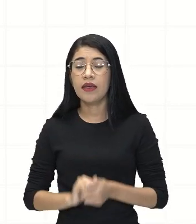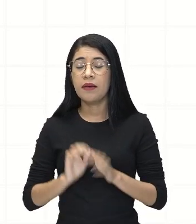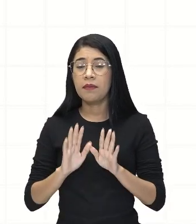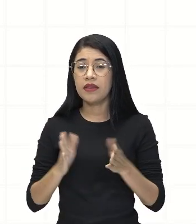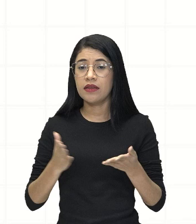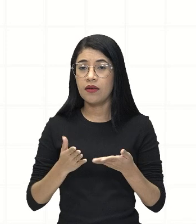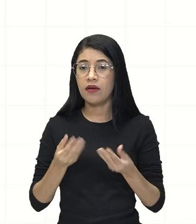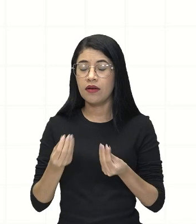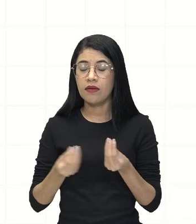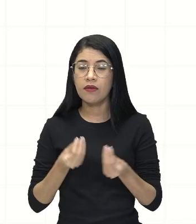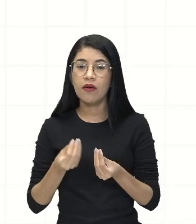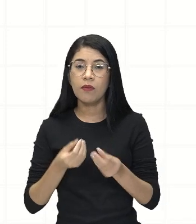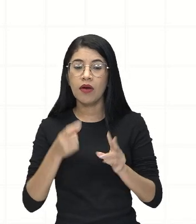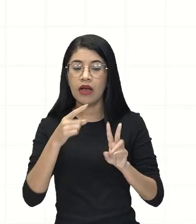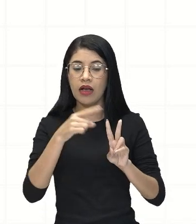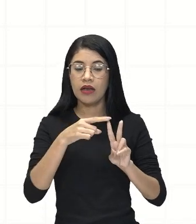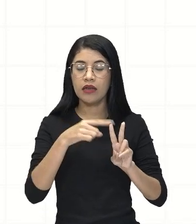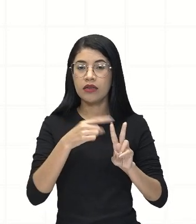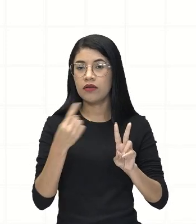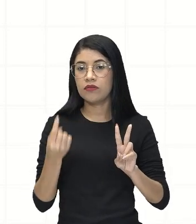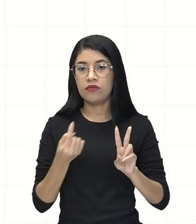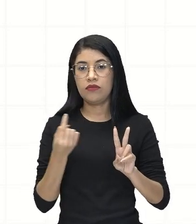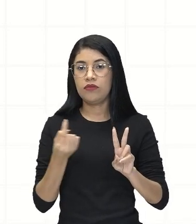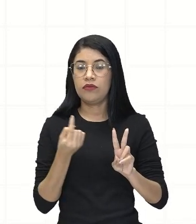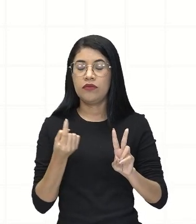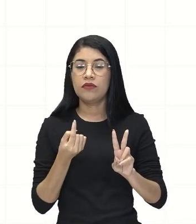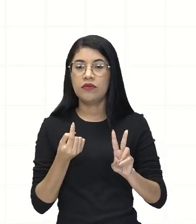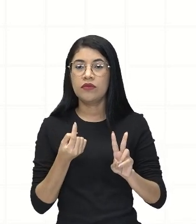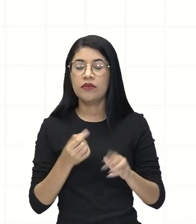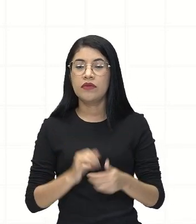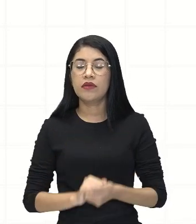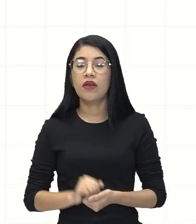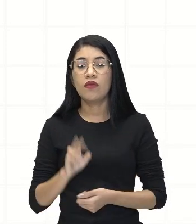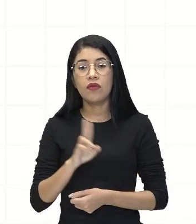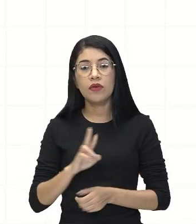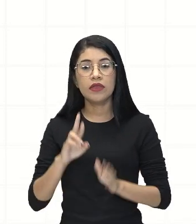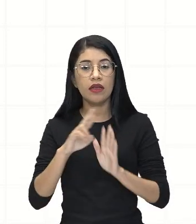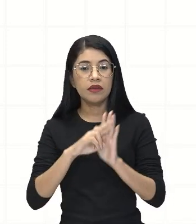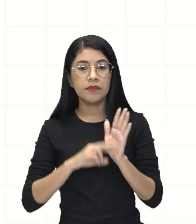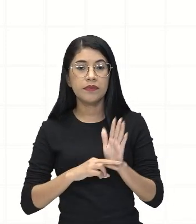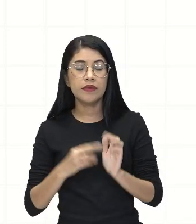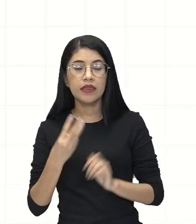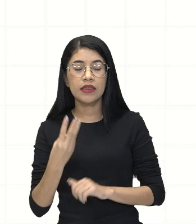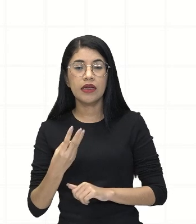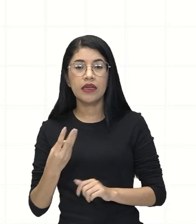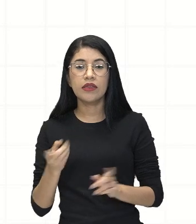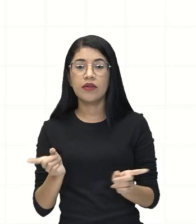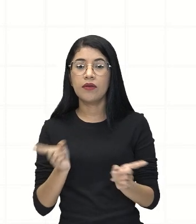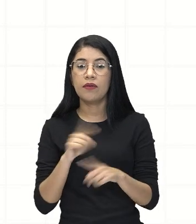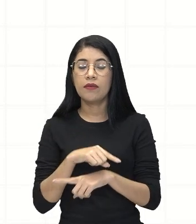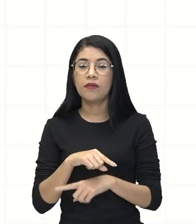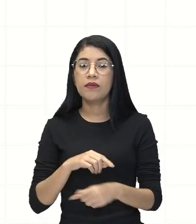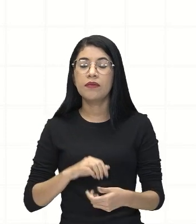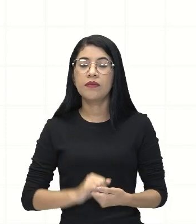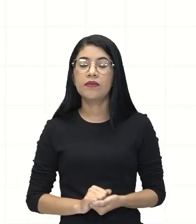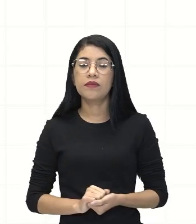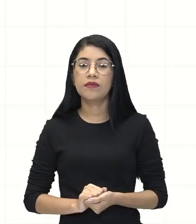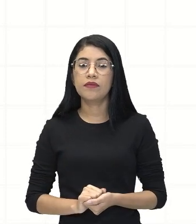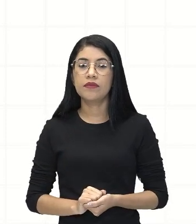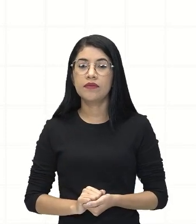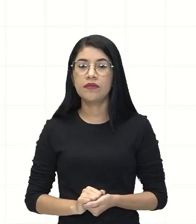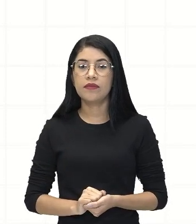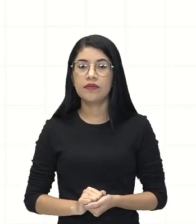como sendo um único radical. Então, ó, eu vou aplicar a propriedade 3 voltando, né? O que a gente fala na matemática de